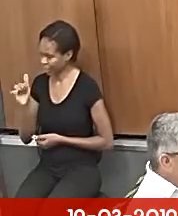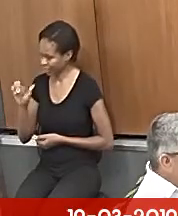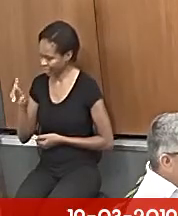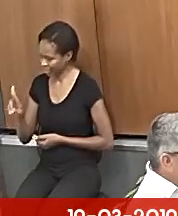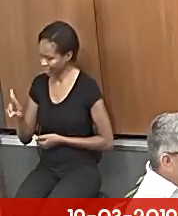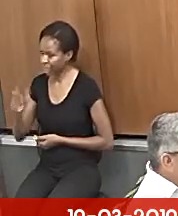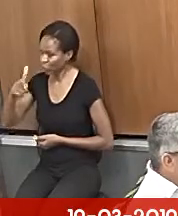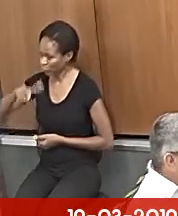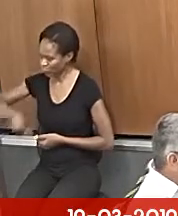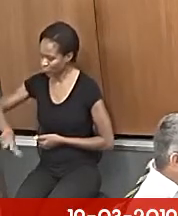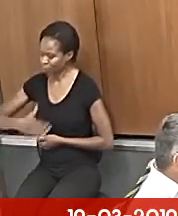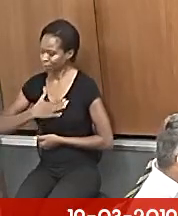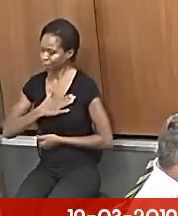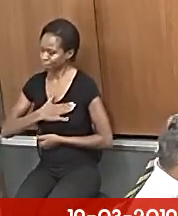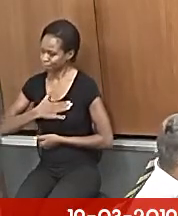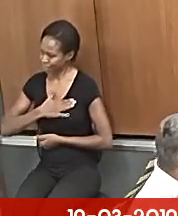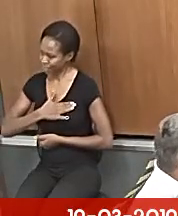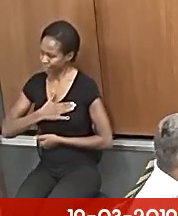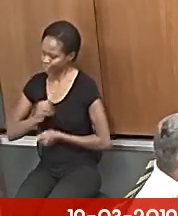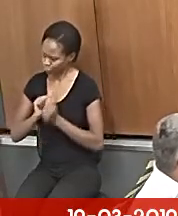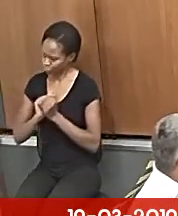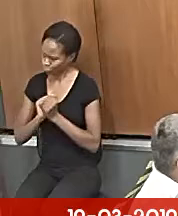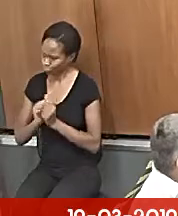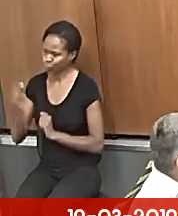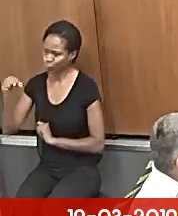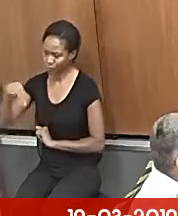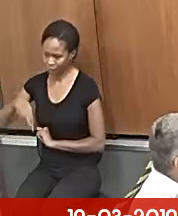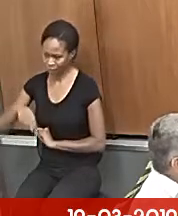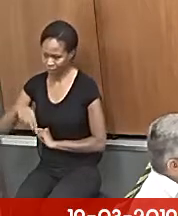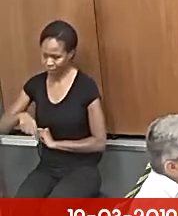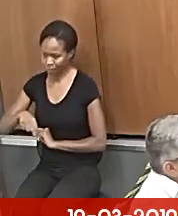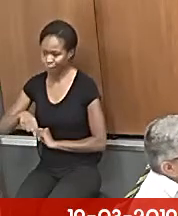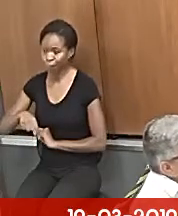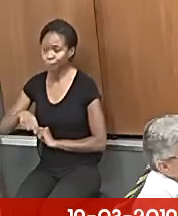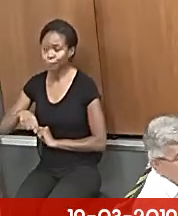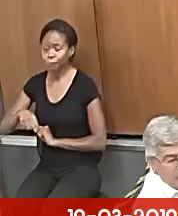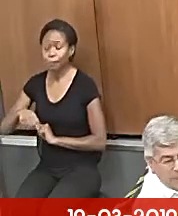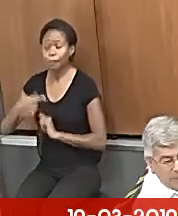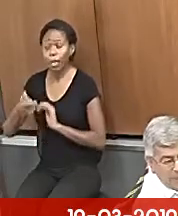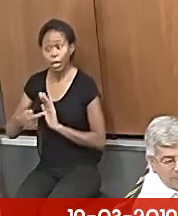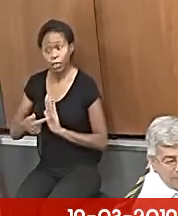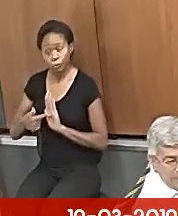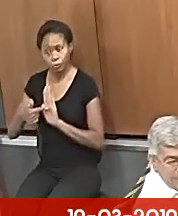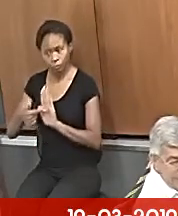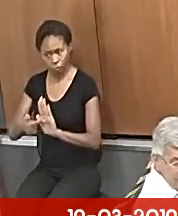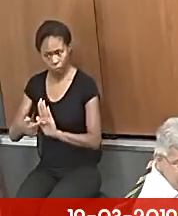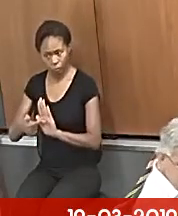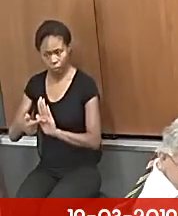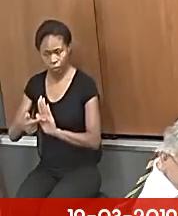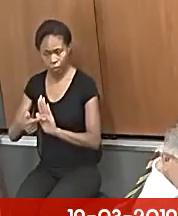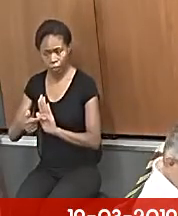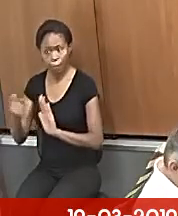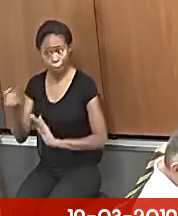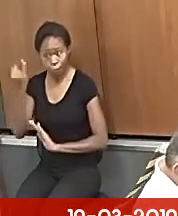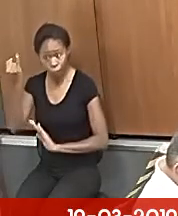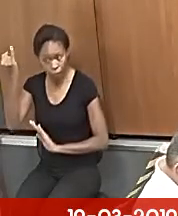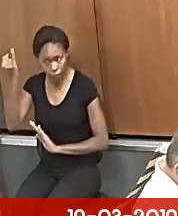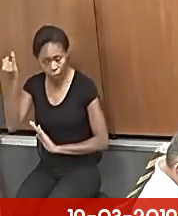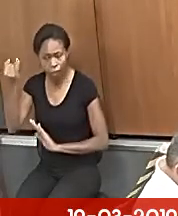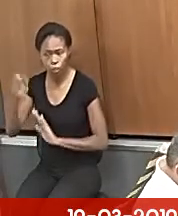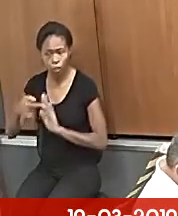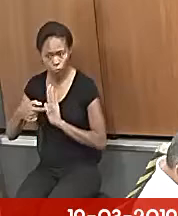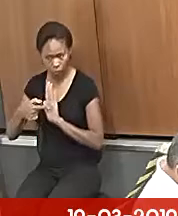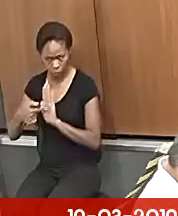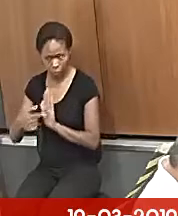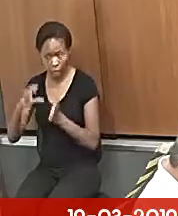prazer estarmos juntos aqui e quero deixar aqui o registro que eu acho que é muito importante para